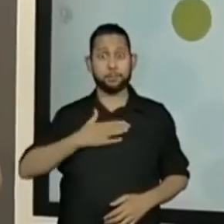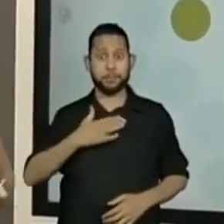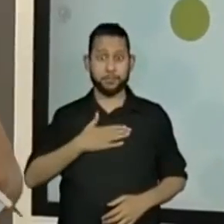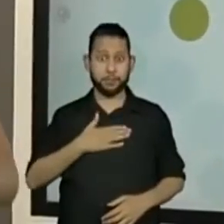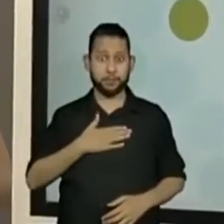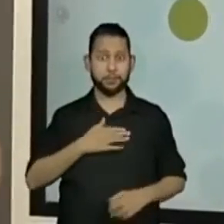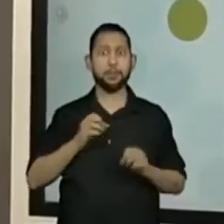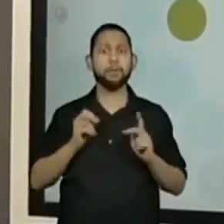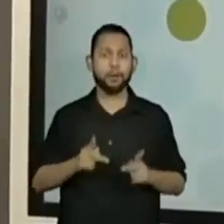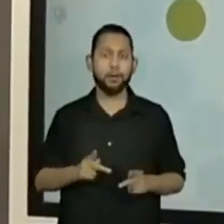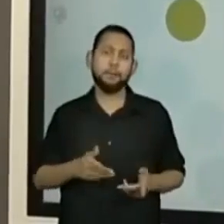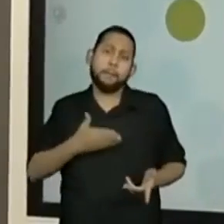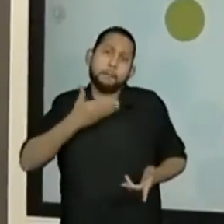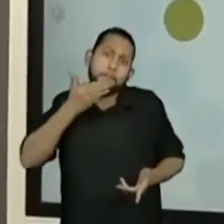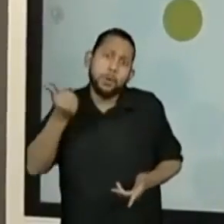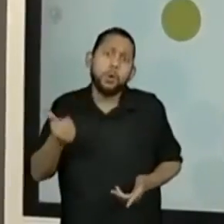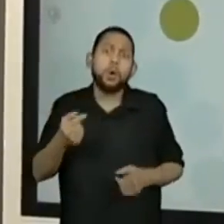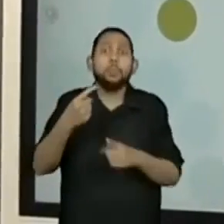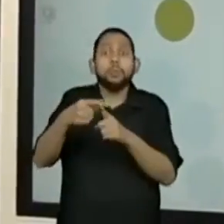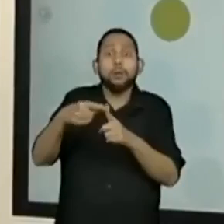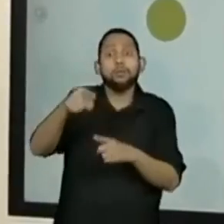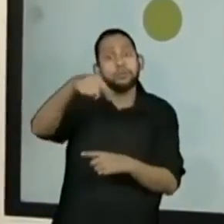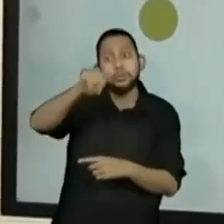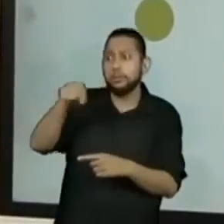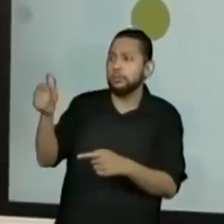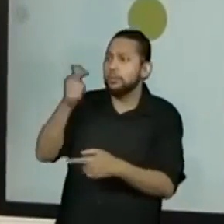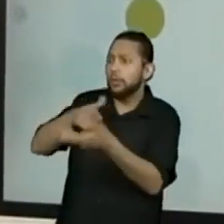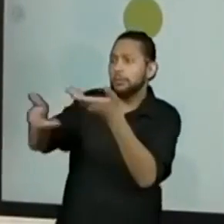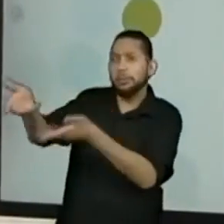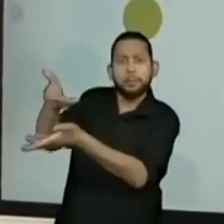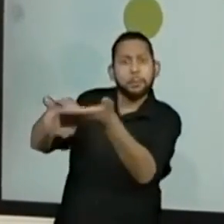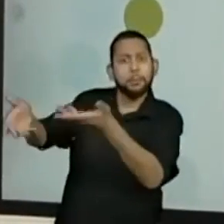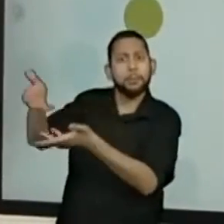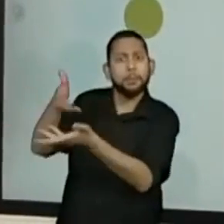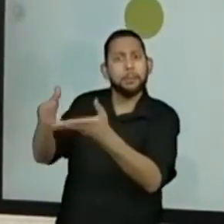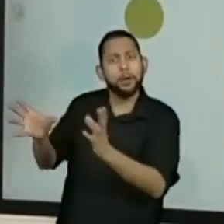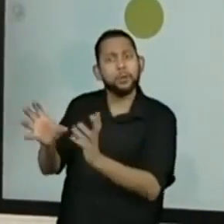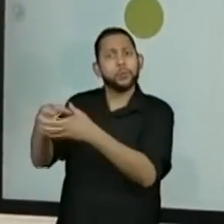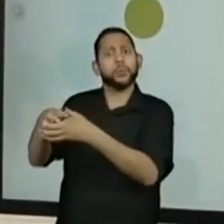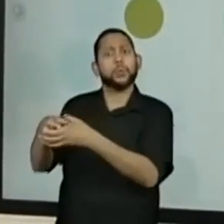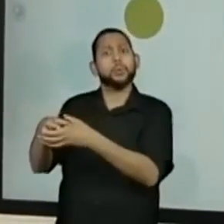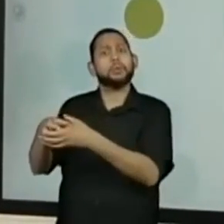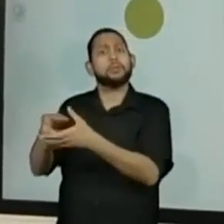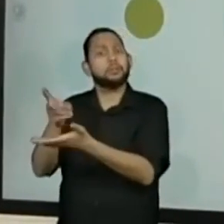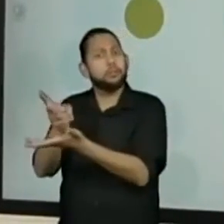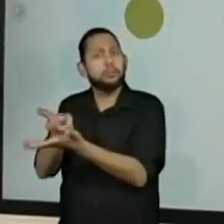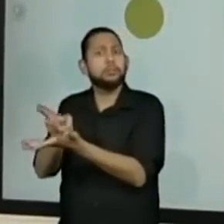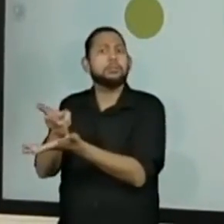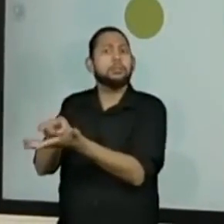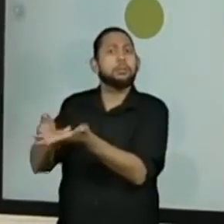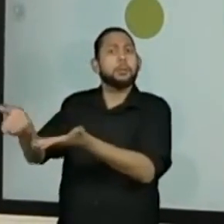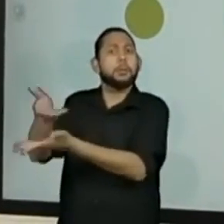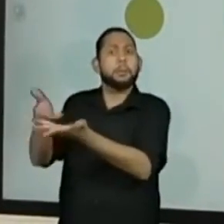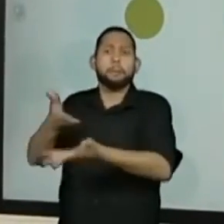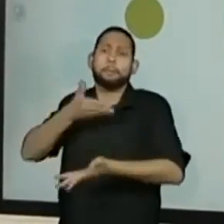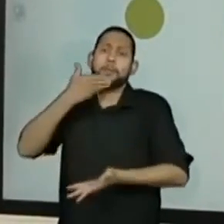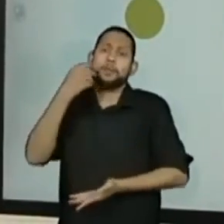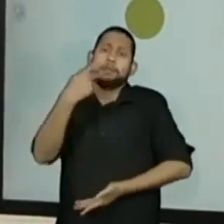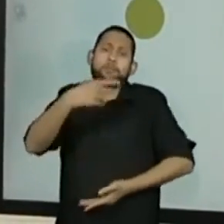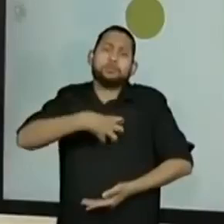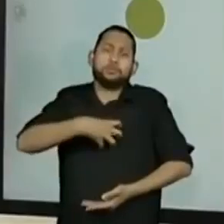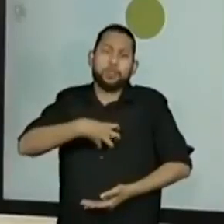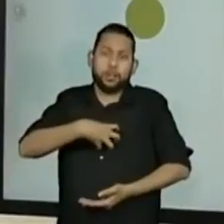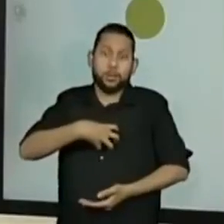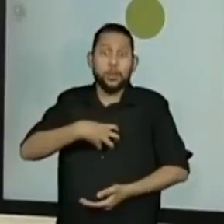Urano turma é muito melhor para vocês fazerem intervenções mais eficientes no aprendizado dos alunos de